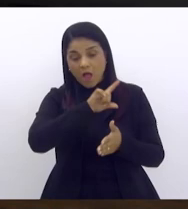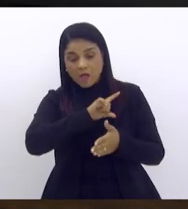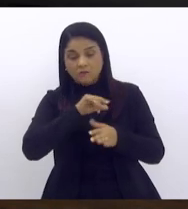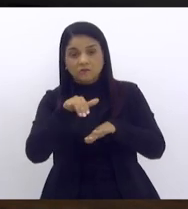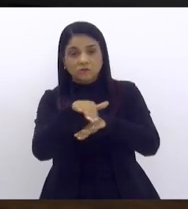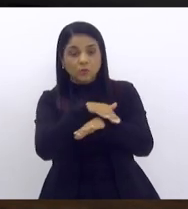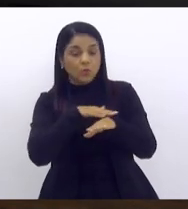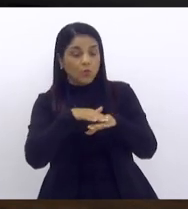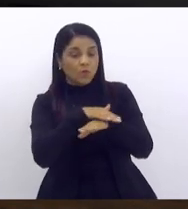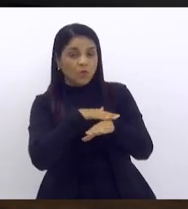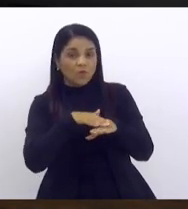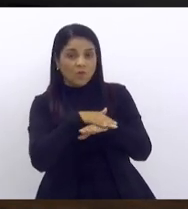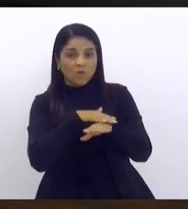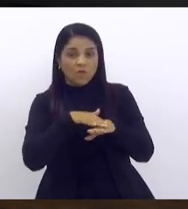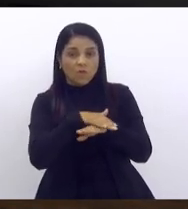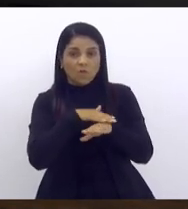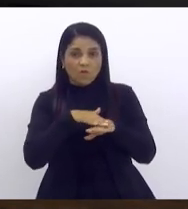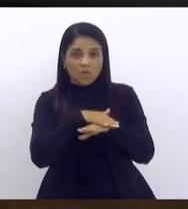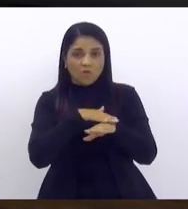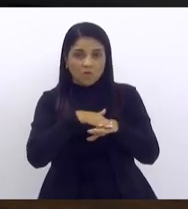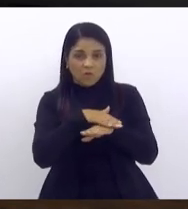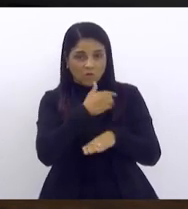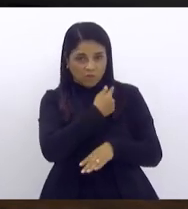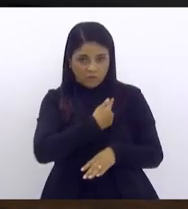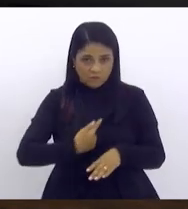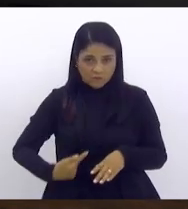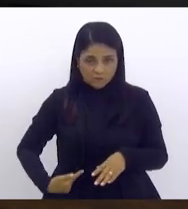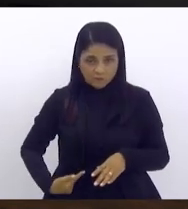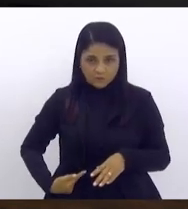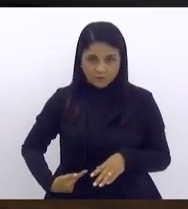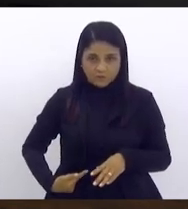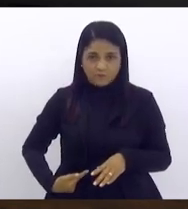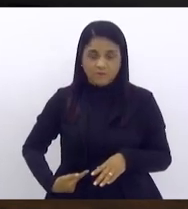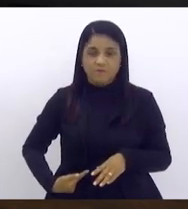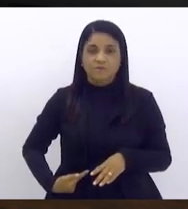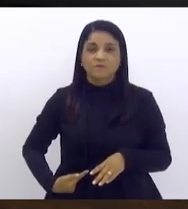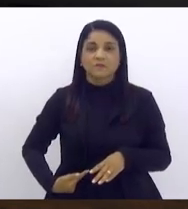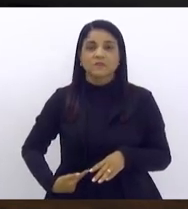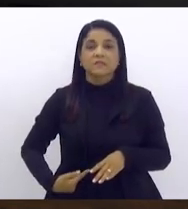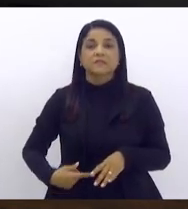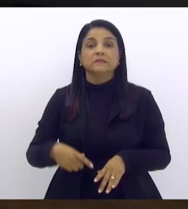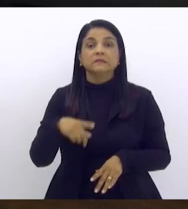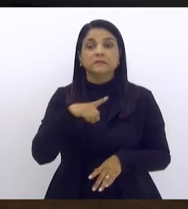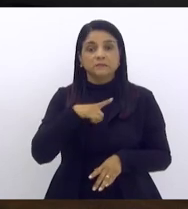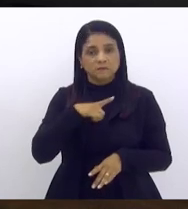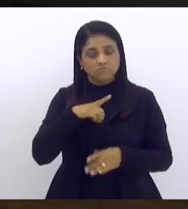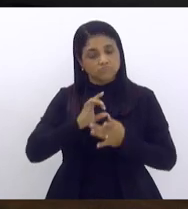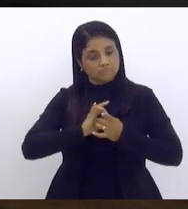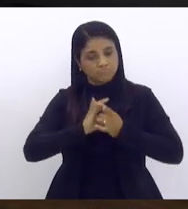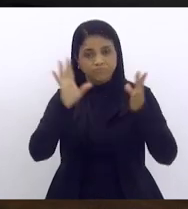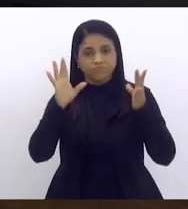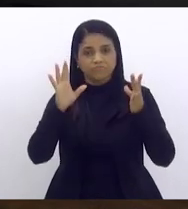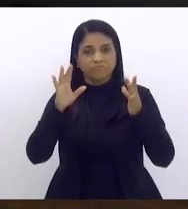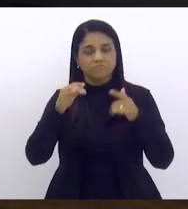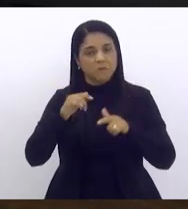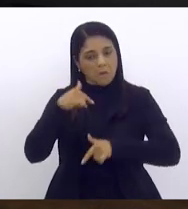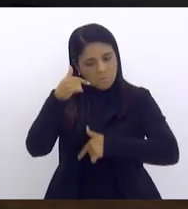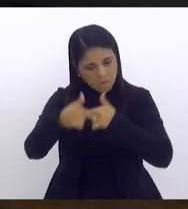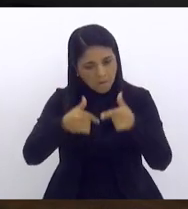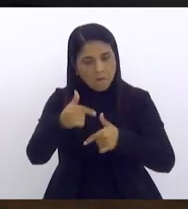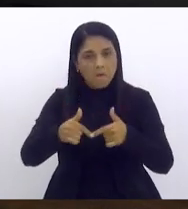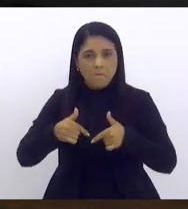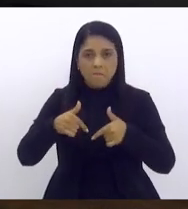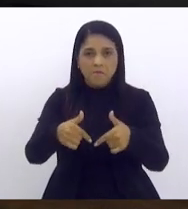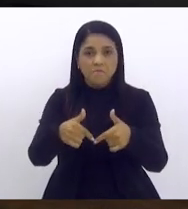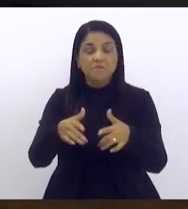governo, eu fui conversar com o governador, né, e tive o sinal verde para avançar.